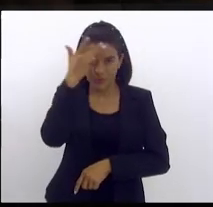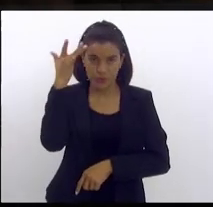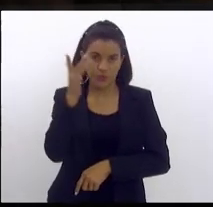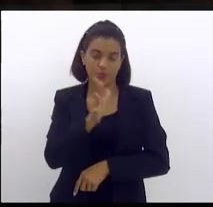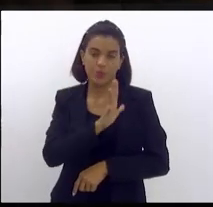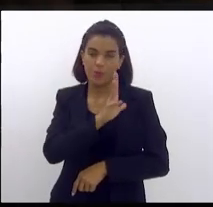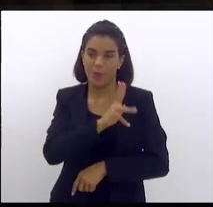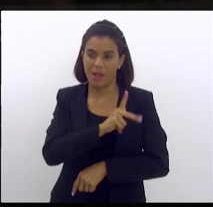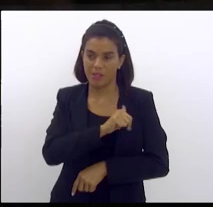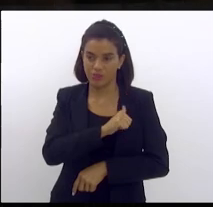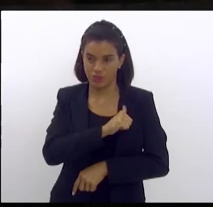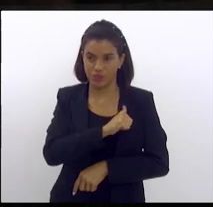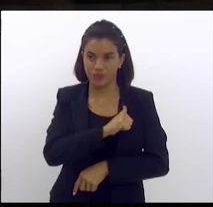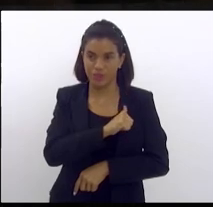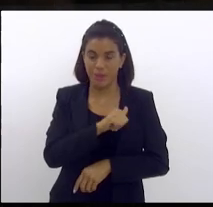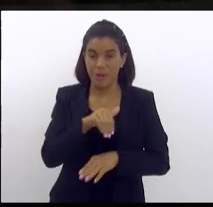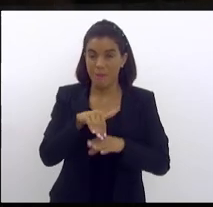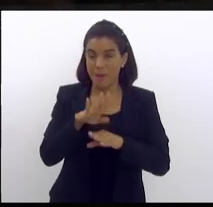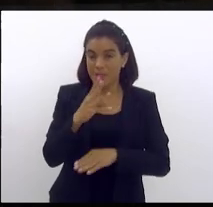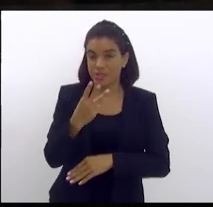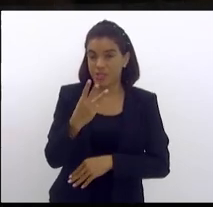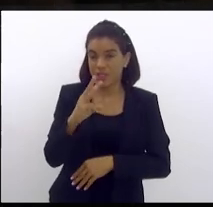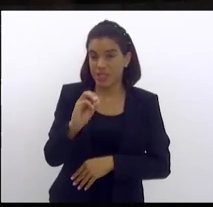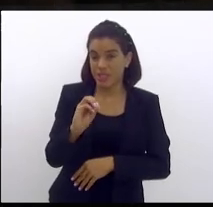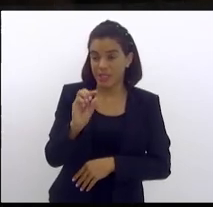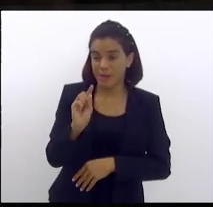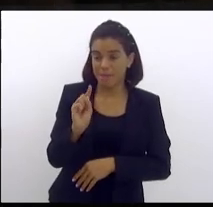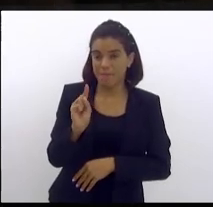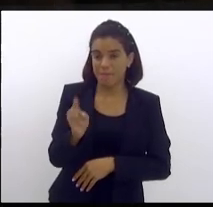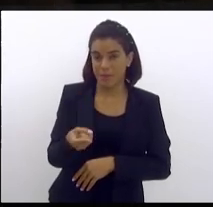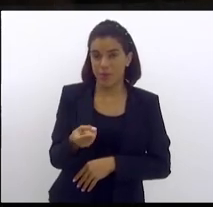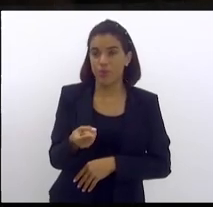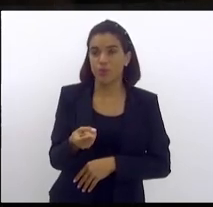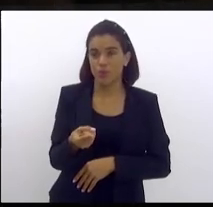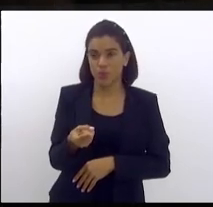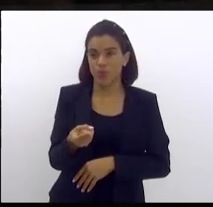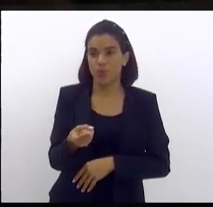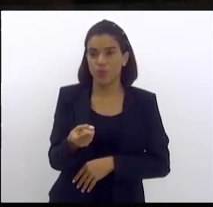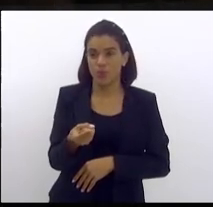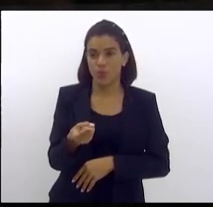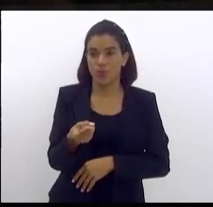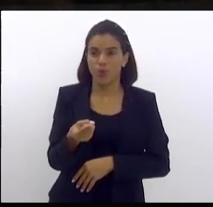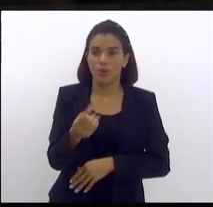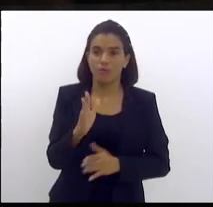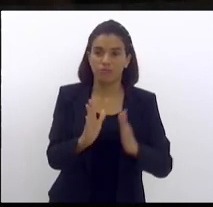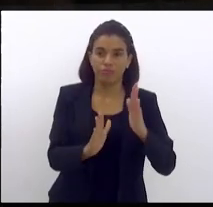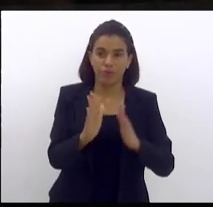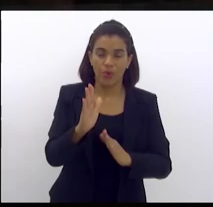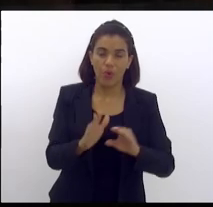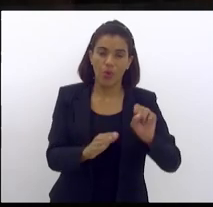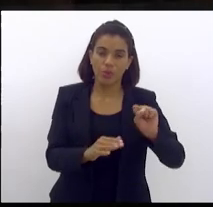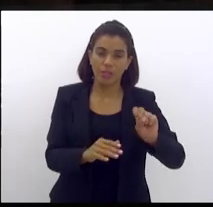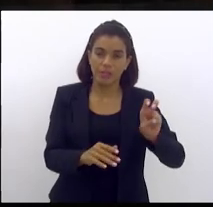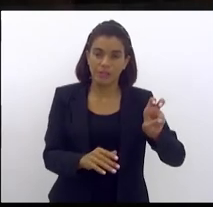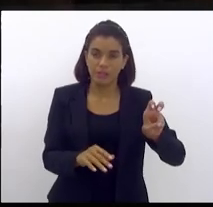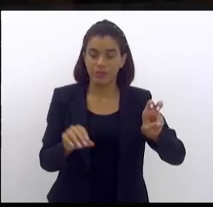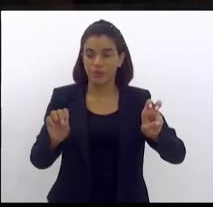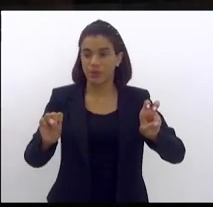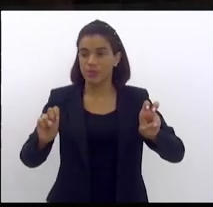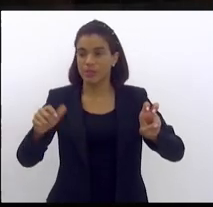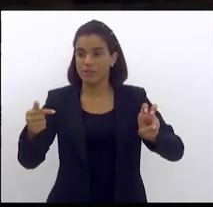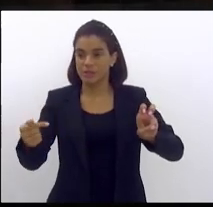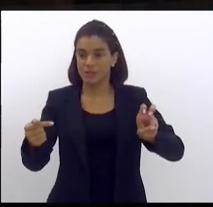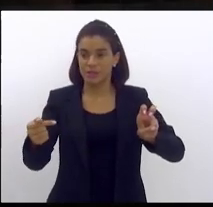extermínio mais de 30.000 palestinos morreram entre 85 e 87